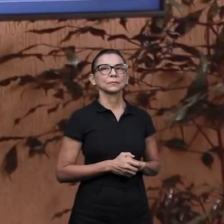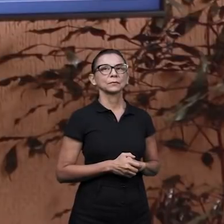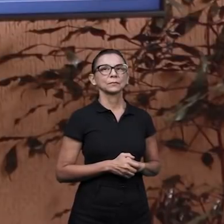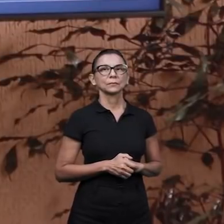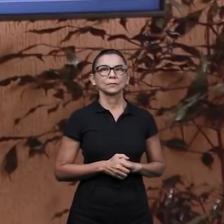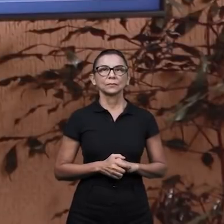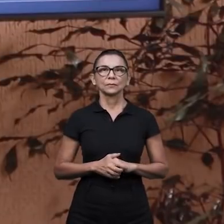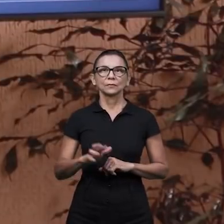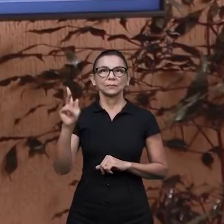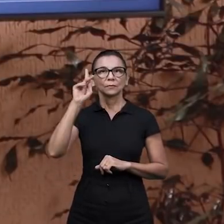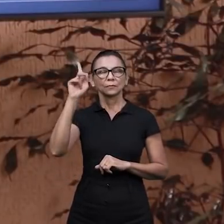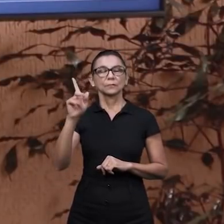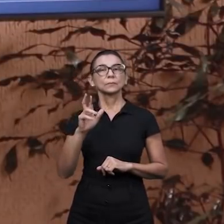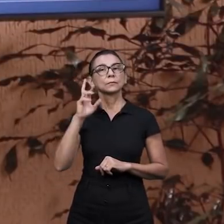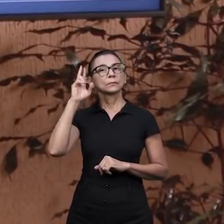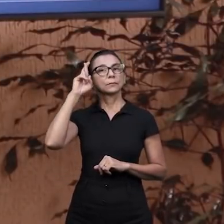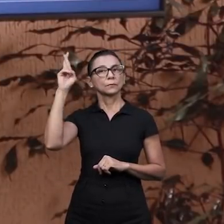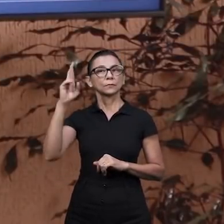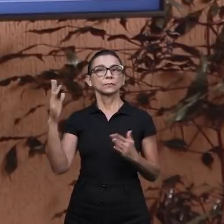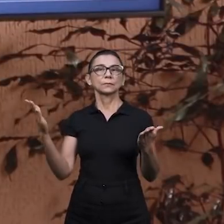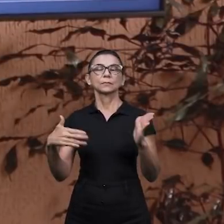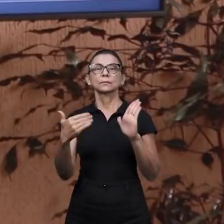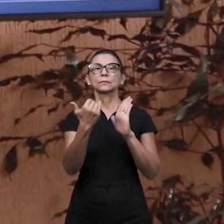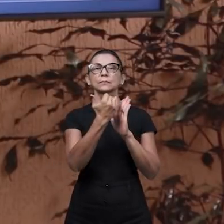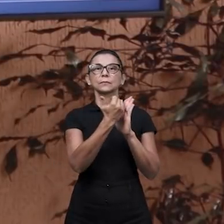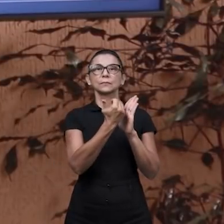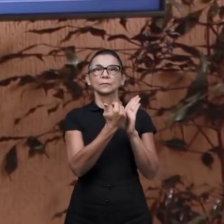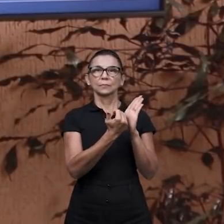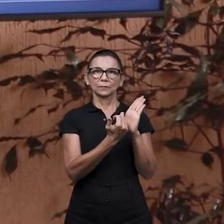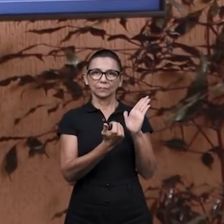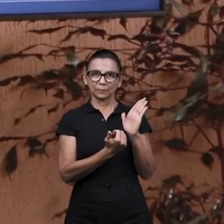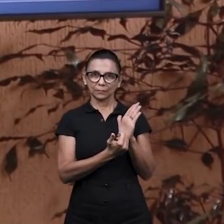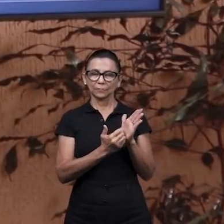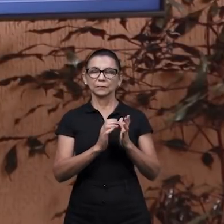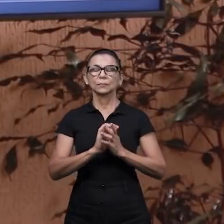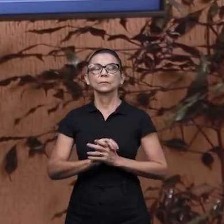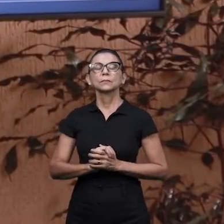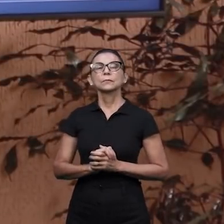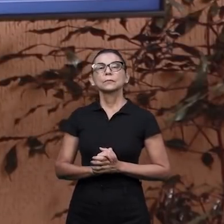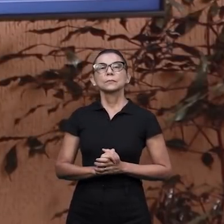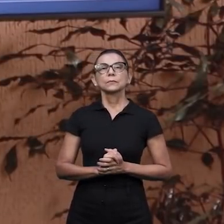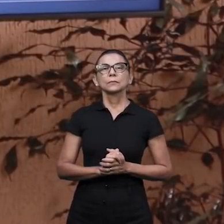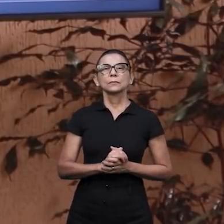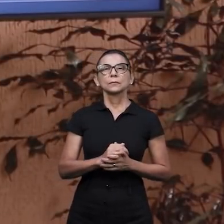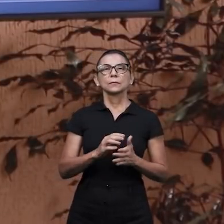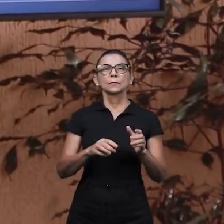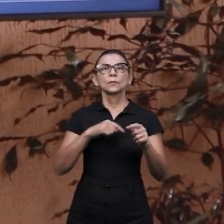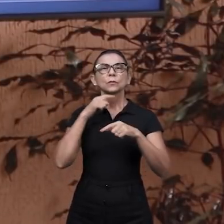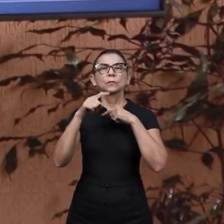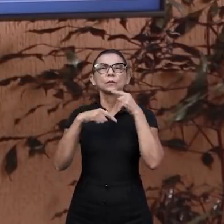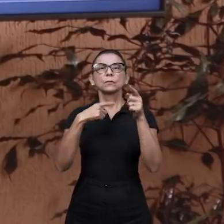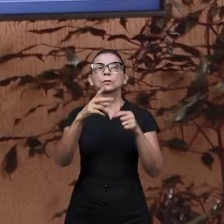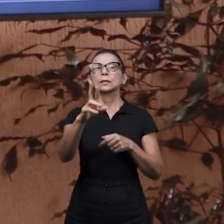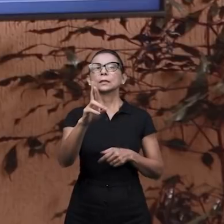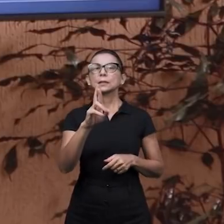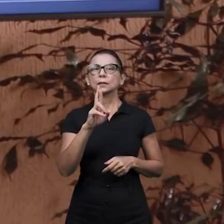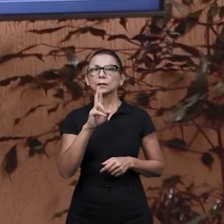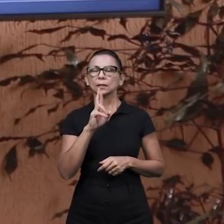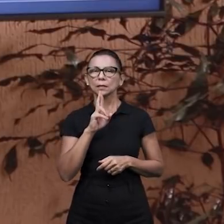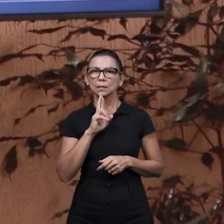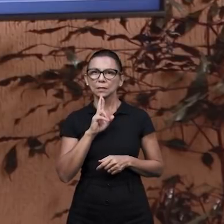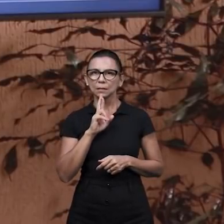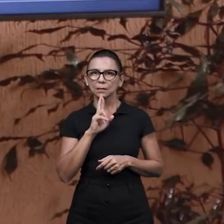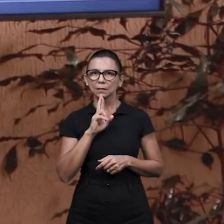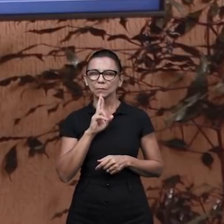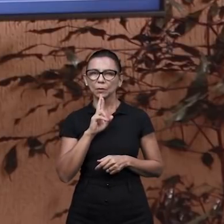A paz do Senhor, irmãos. No programa de hoje, nós vamos estar respondendo algumas dúvidas que foram